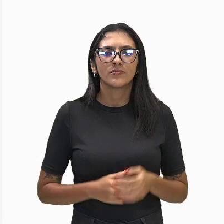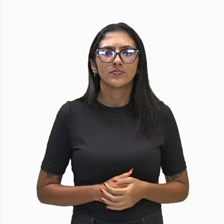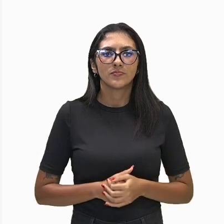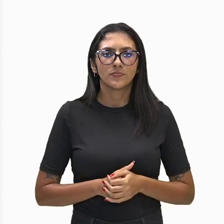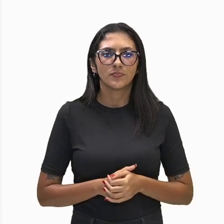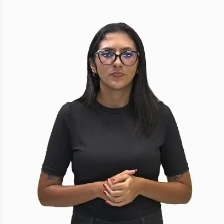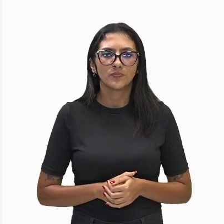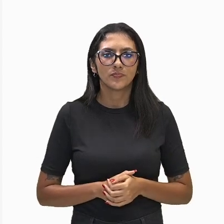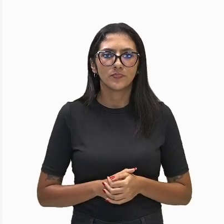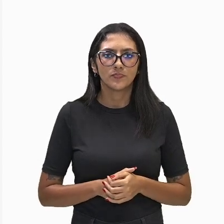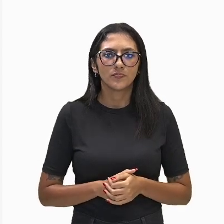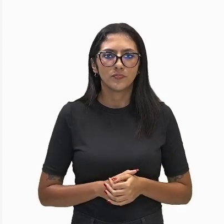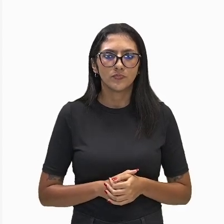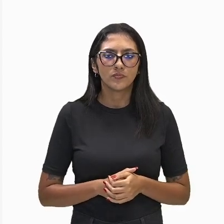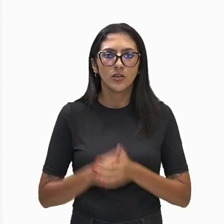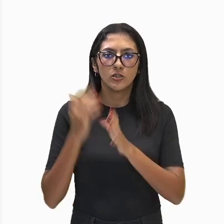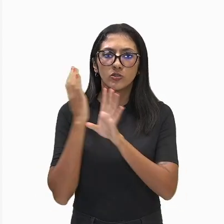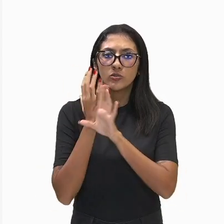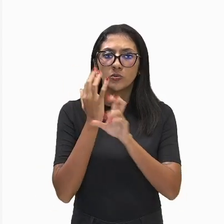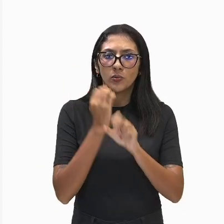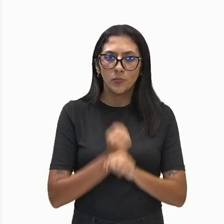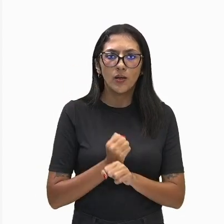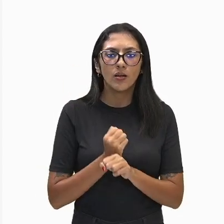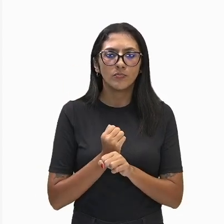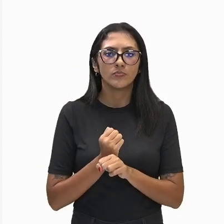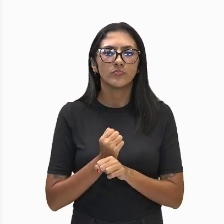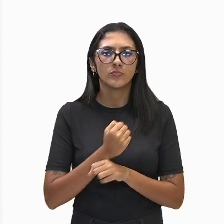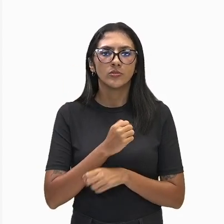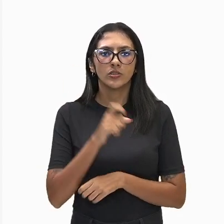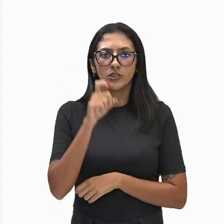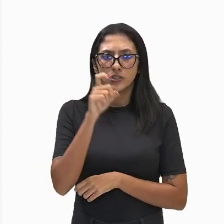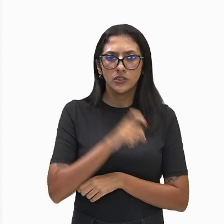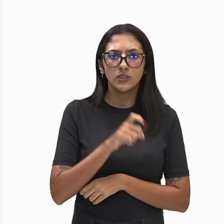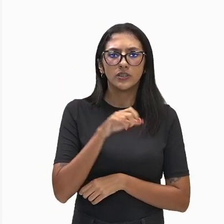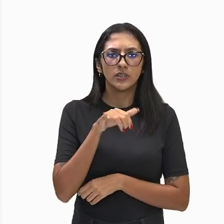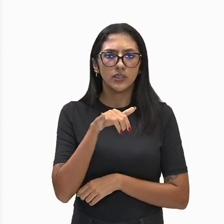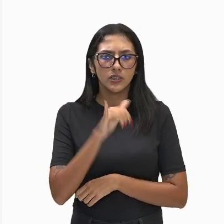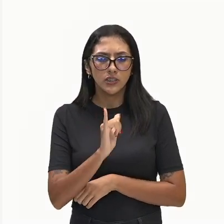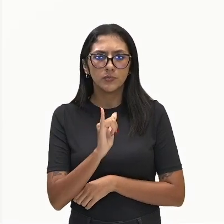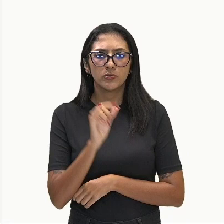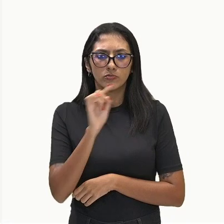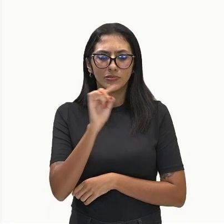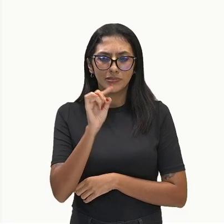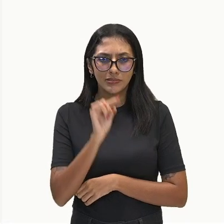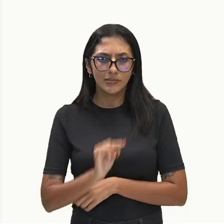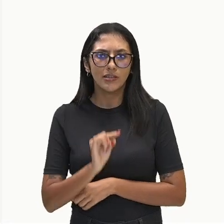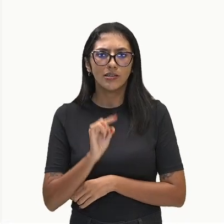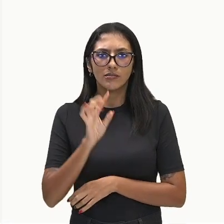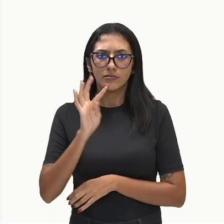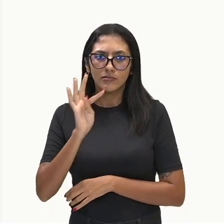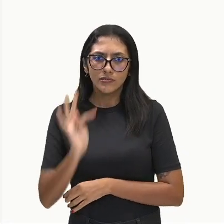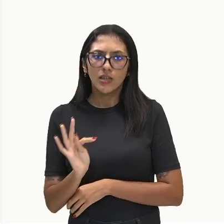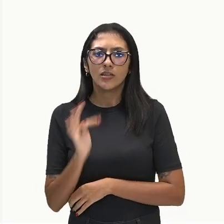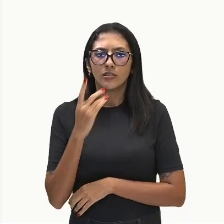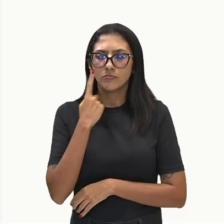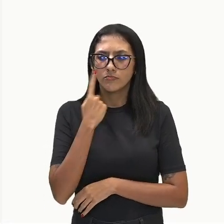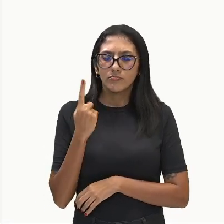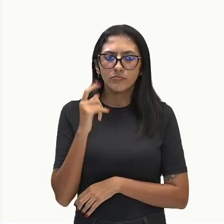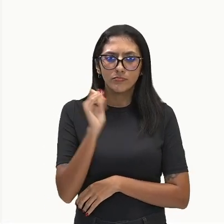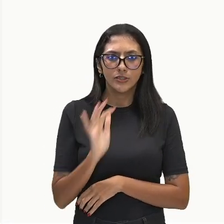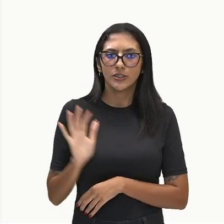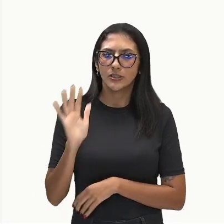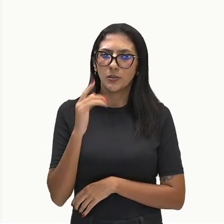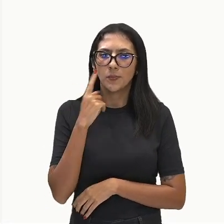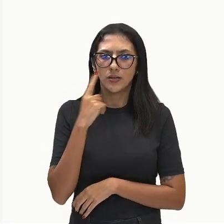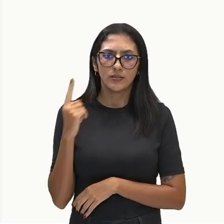Temos aí, vamos calcular o valor de x, y, z e t no triângulo retângulo da figura a